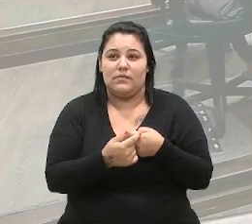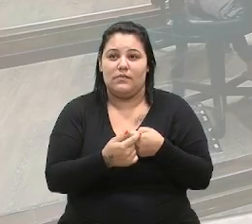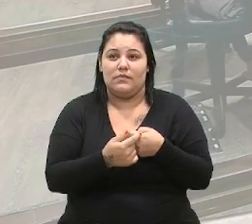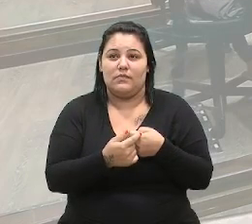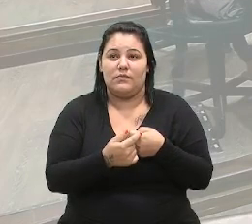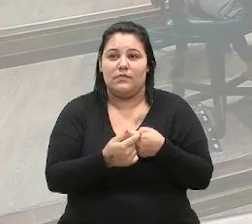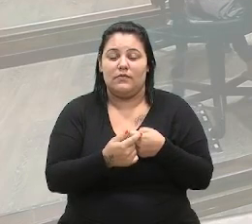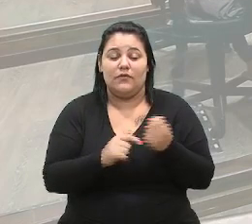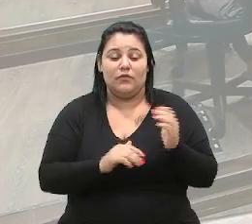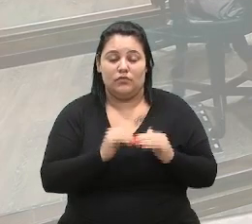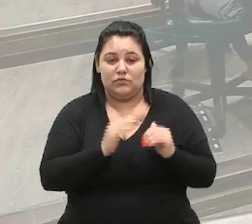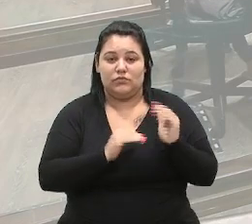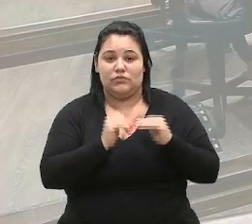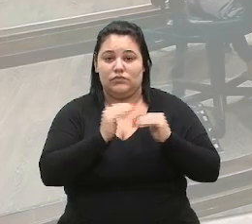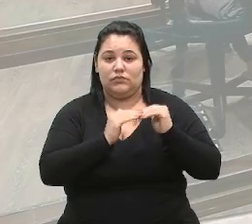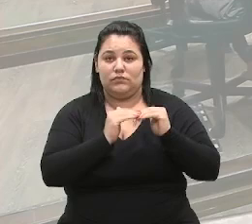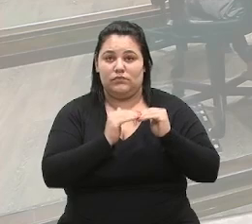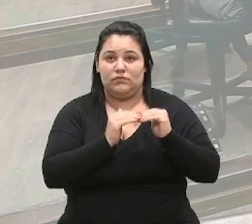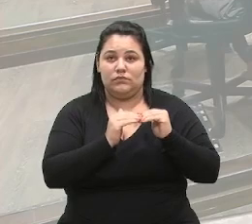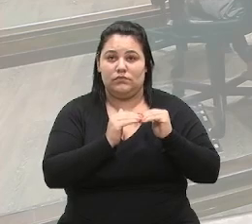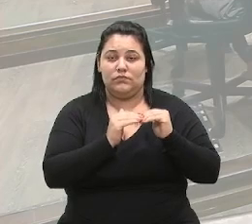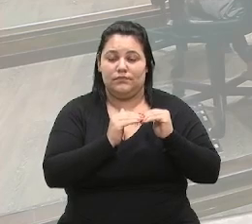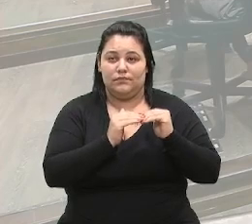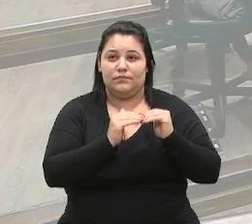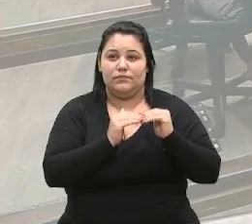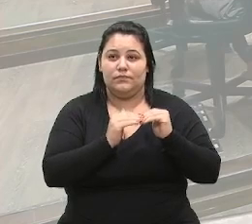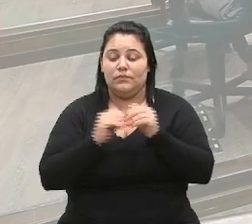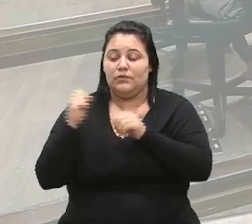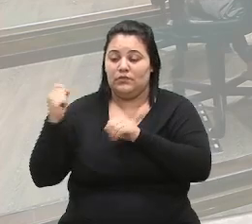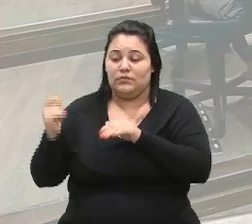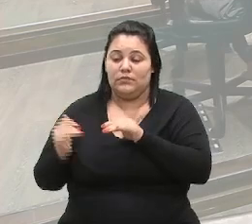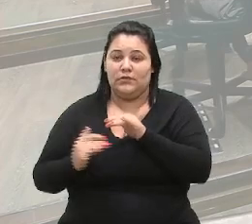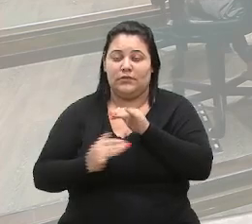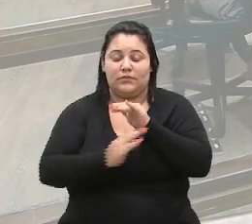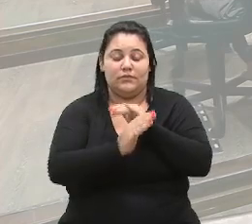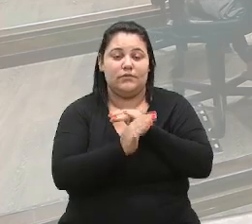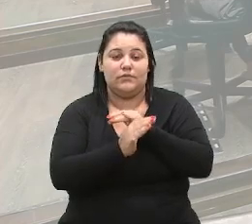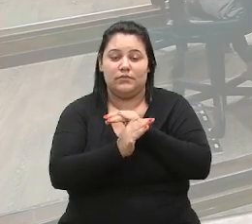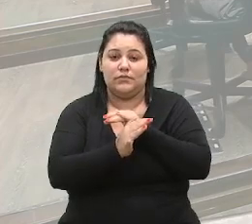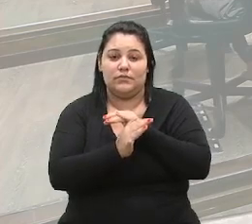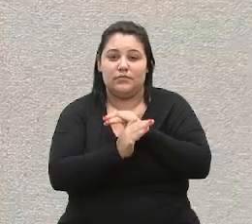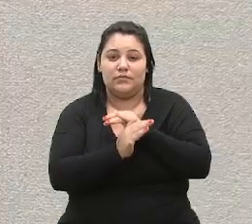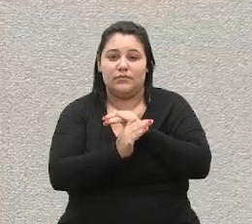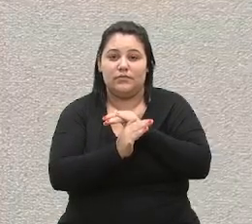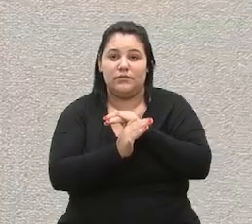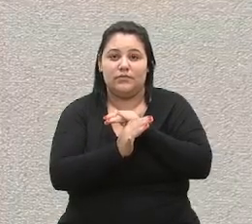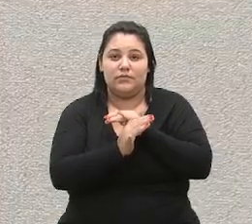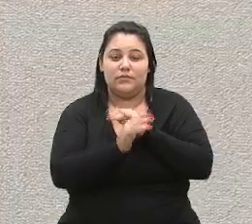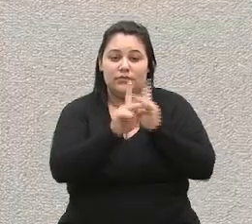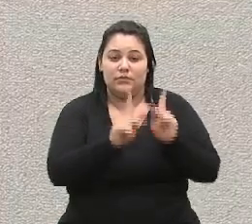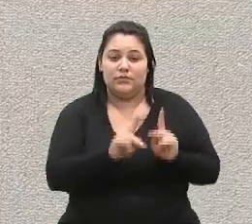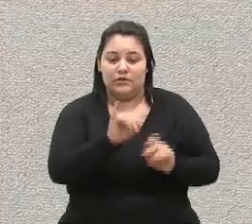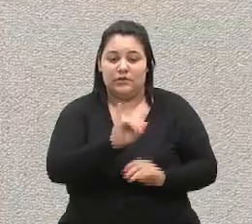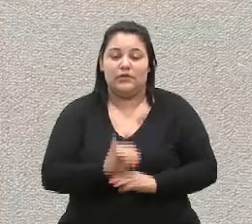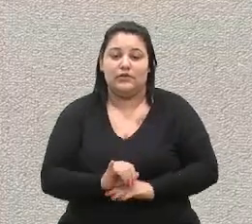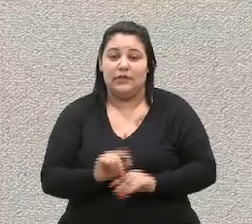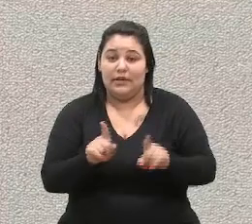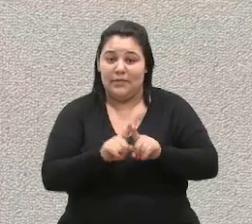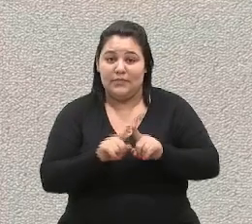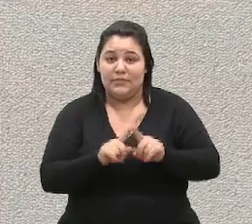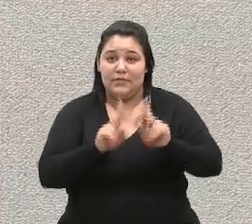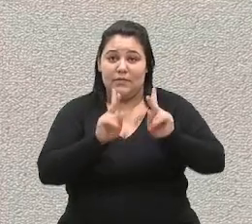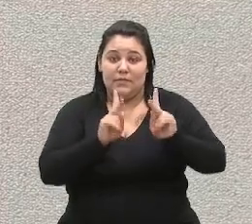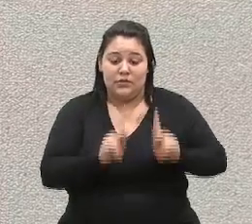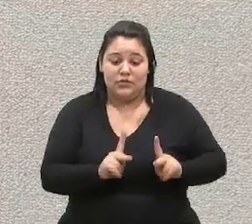construída historicamente pelos imigrantes e também pelos migrantes, que